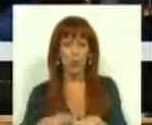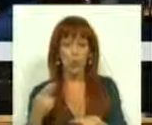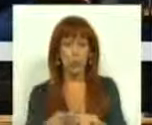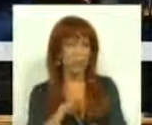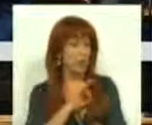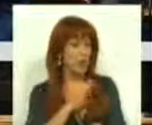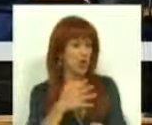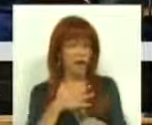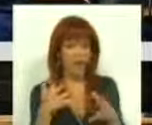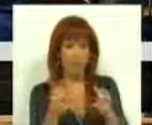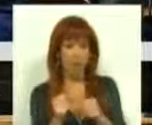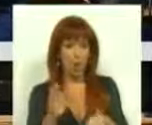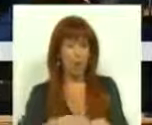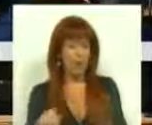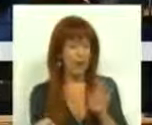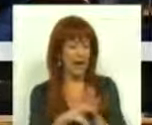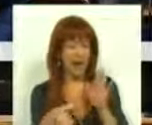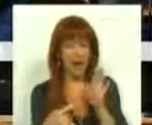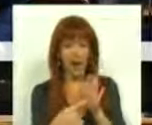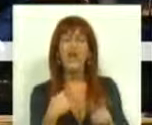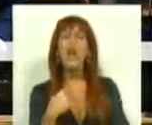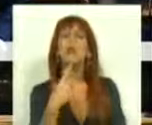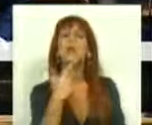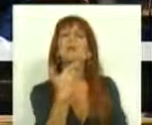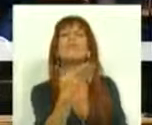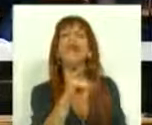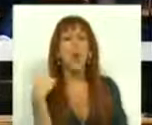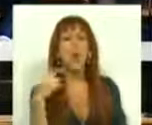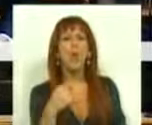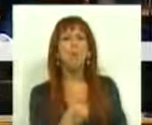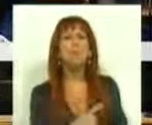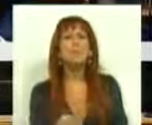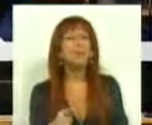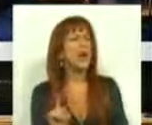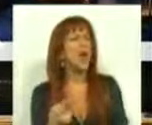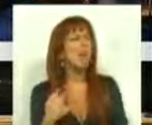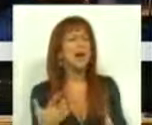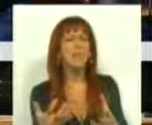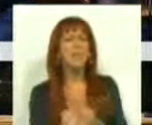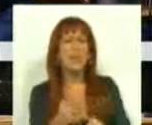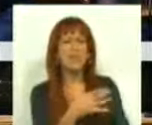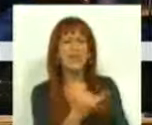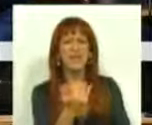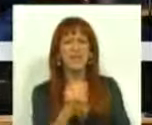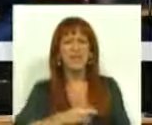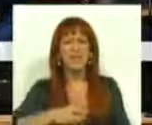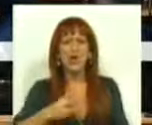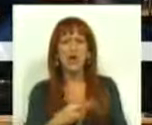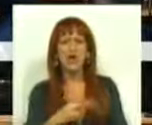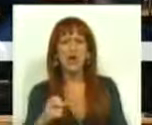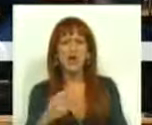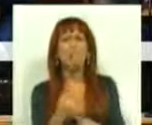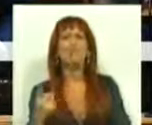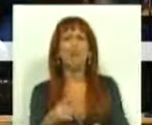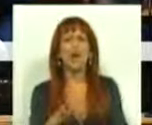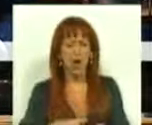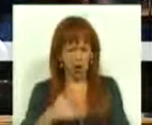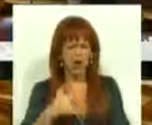do que os senhores querem poupar com esta cláusula. E a pergunta que fica é só uma, porquê é que só querem poupar 120 milhões de euros? Nós